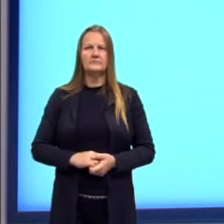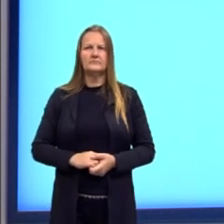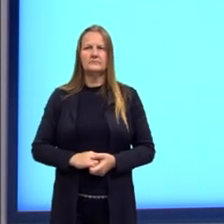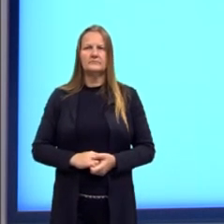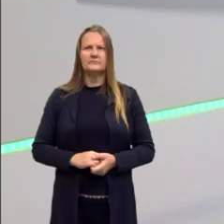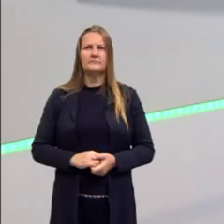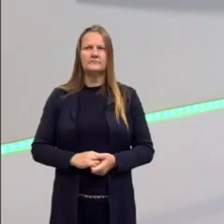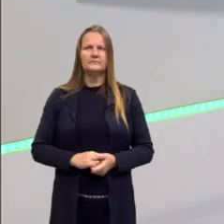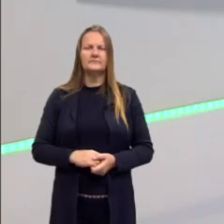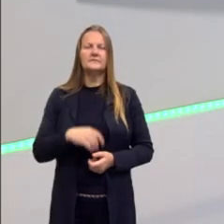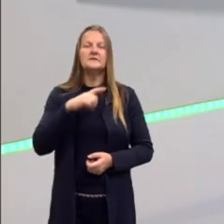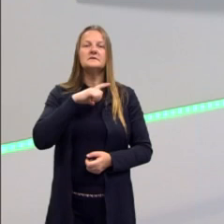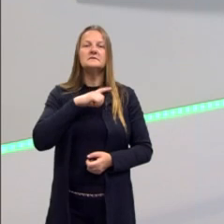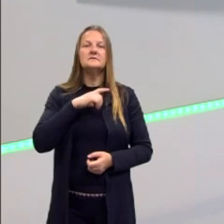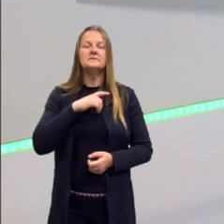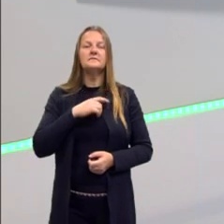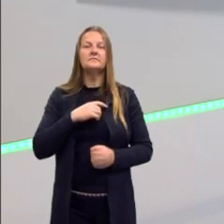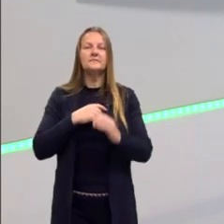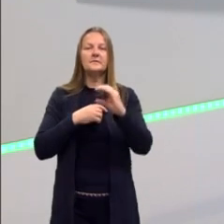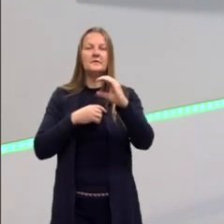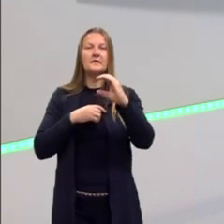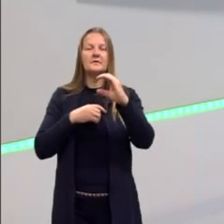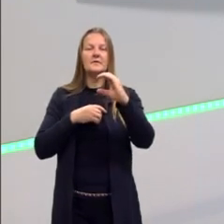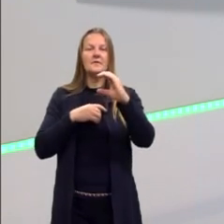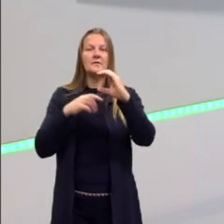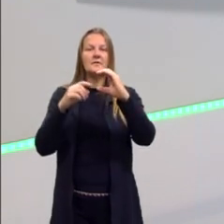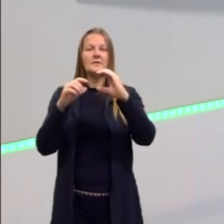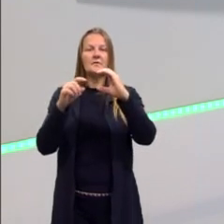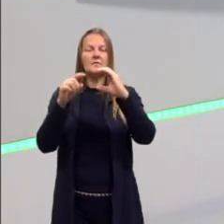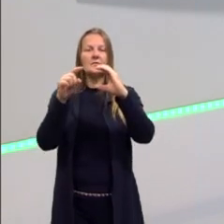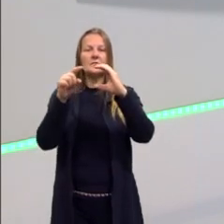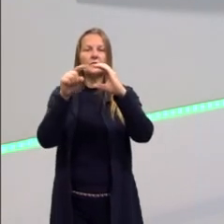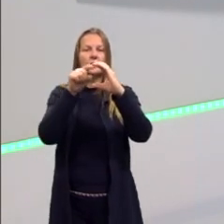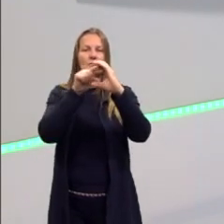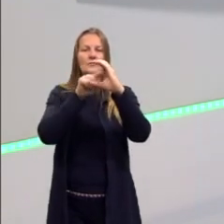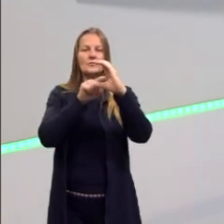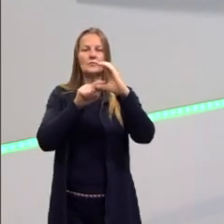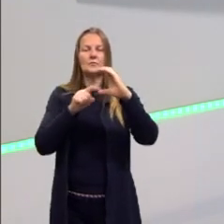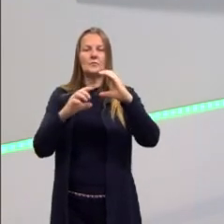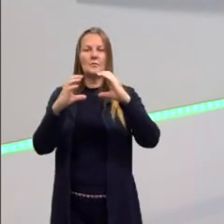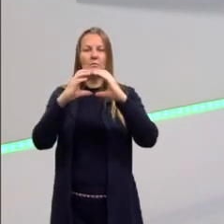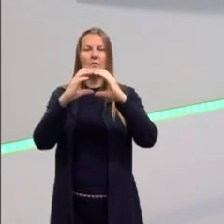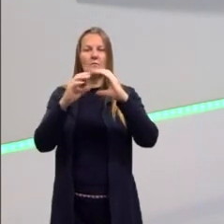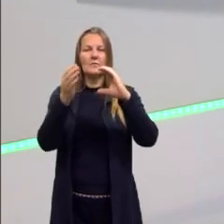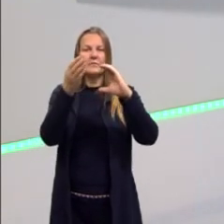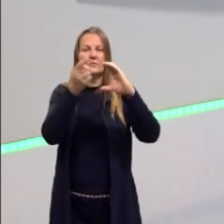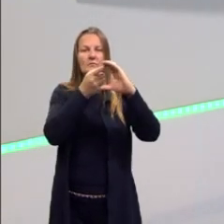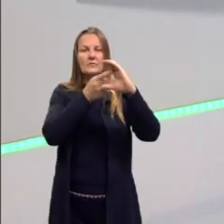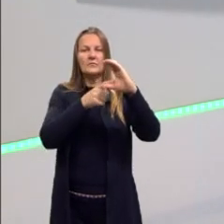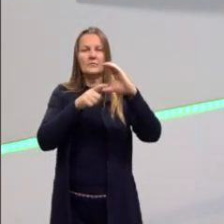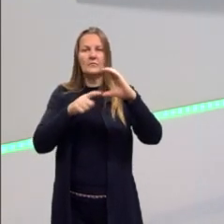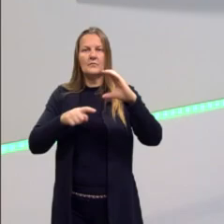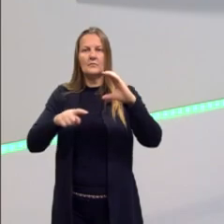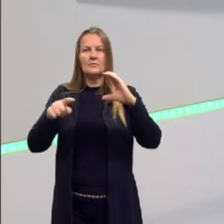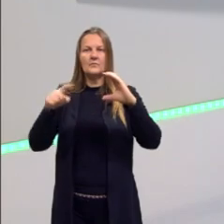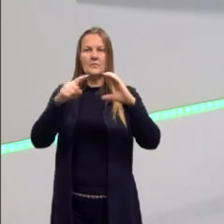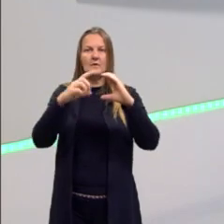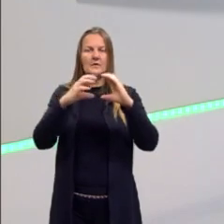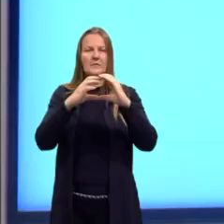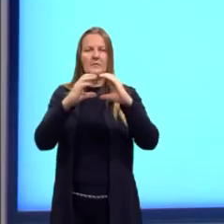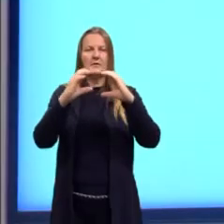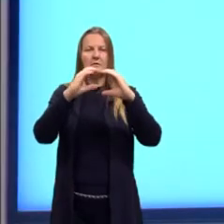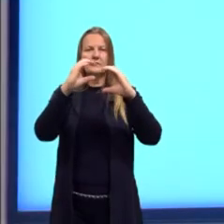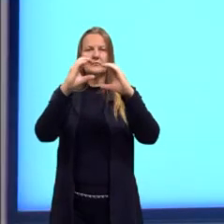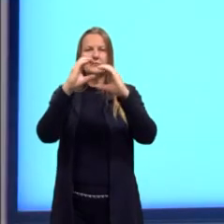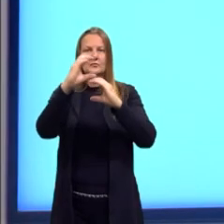se eu tiver um álcool cíclico ou um álcool de cadeia fechada o que vai mudar a nomenclatura que eu vou a sentar o